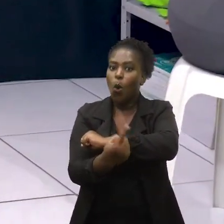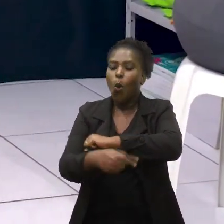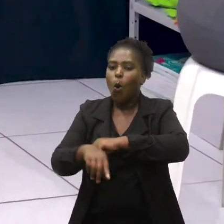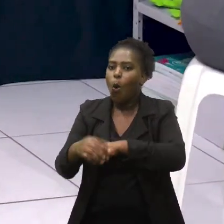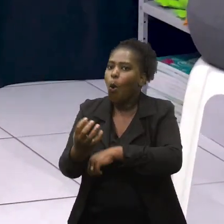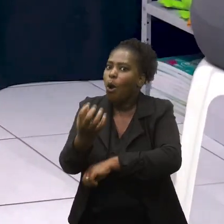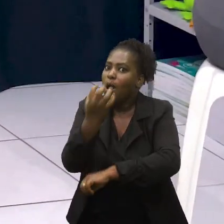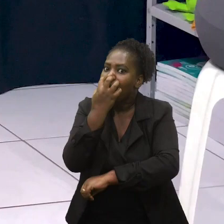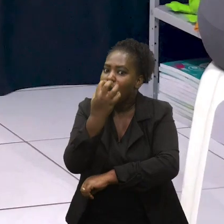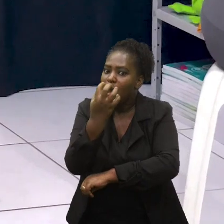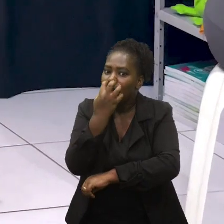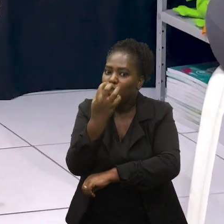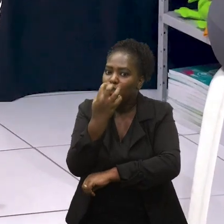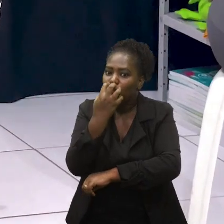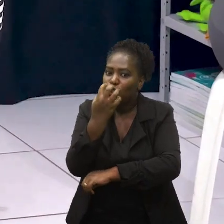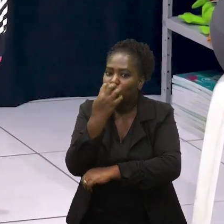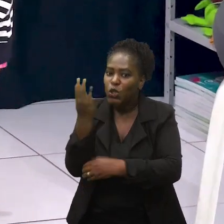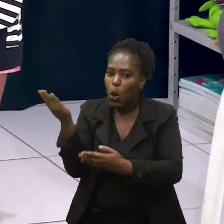cachorro.